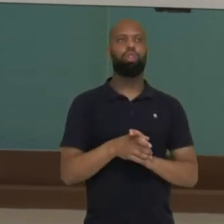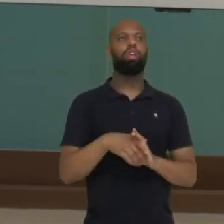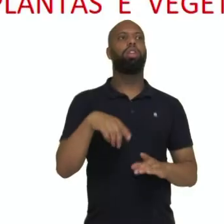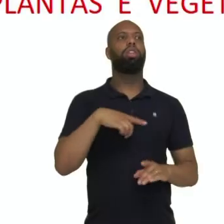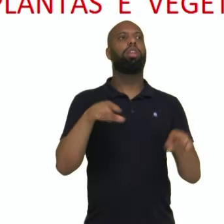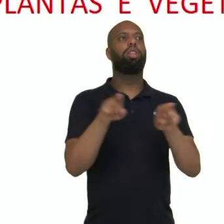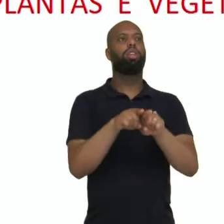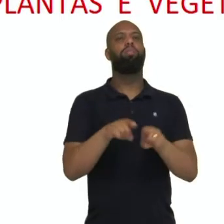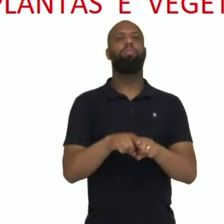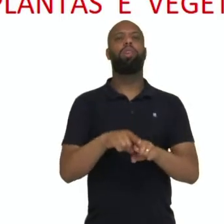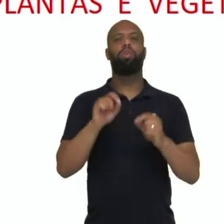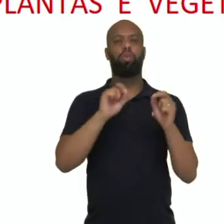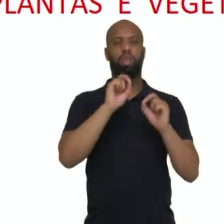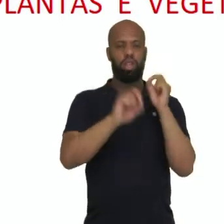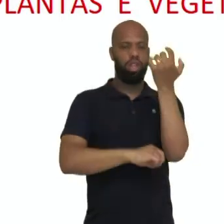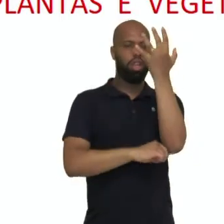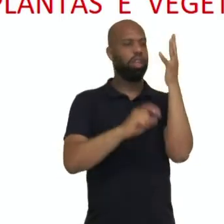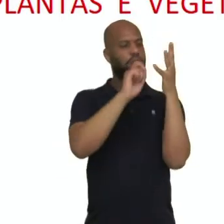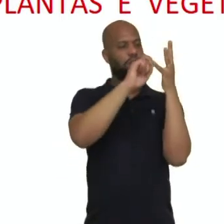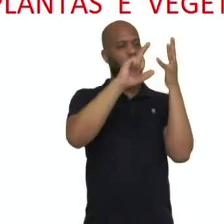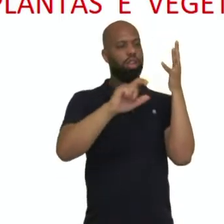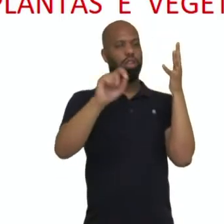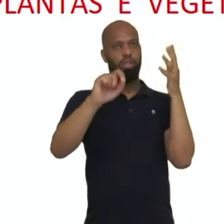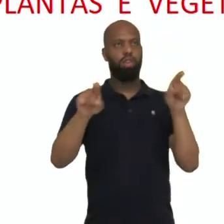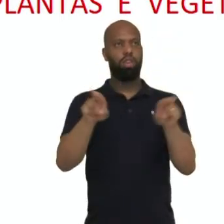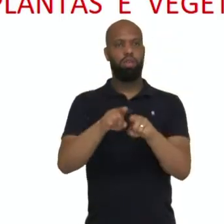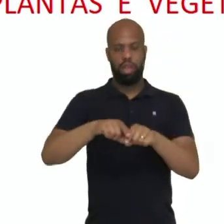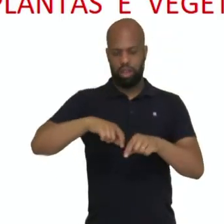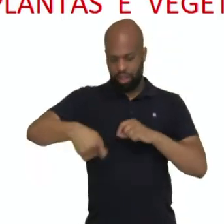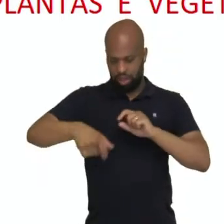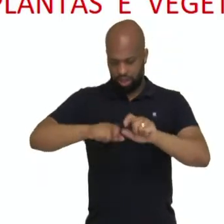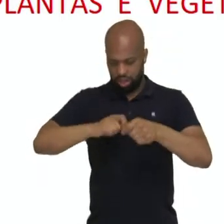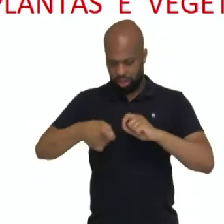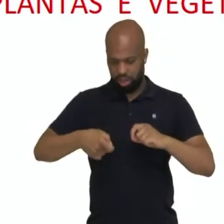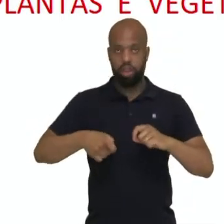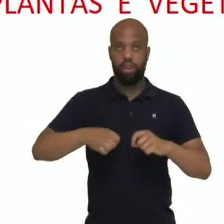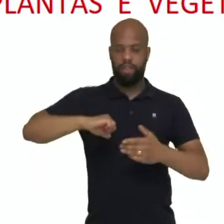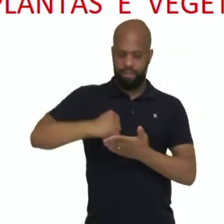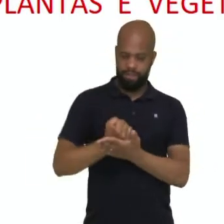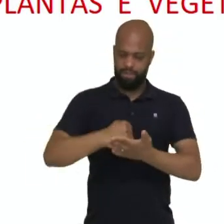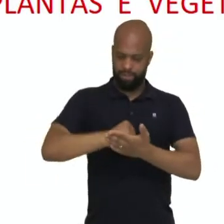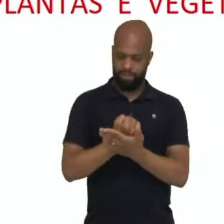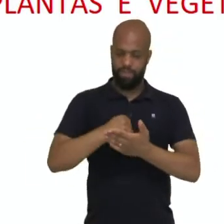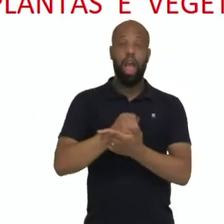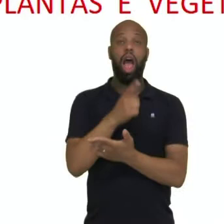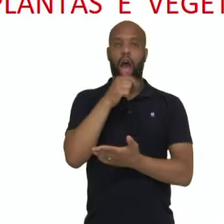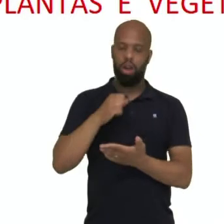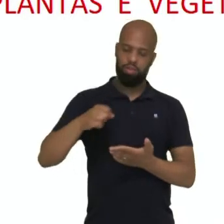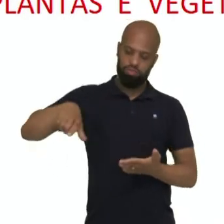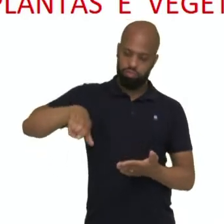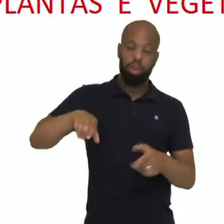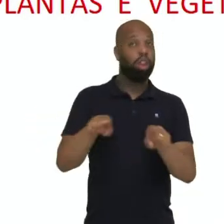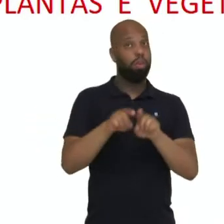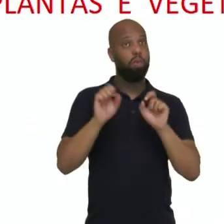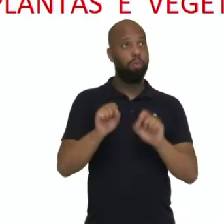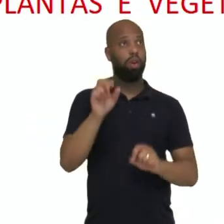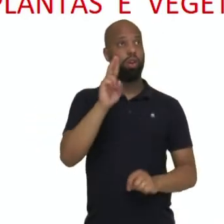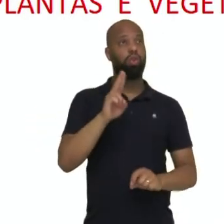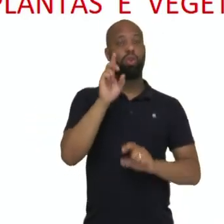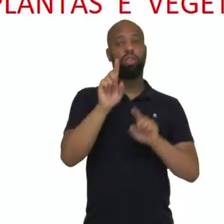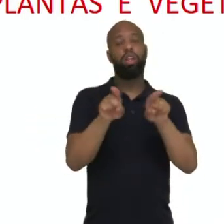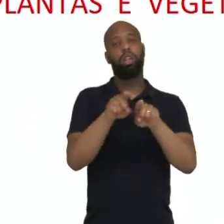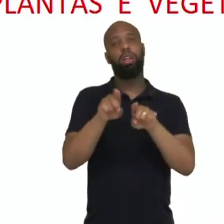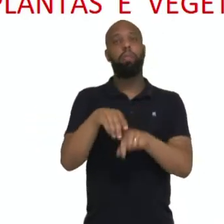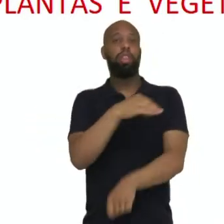verdes, pique em uma tigela, soque bem até ela soltar o suco dela, misture. Pode ser álcool em gel, que não pega